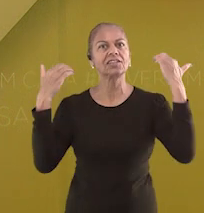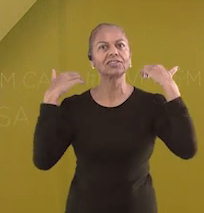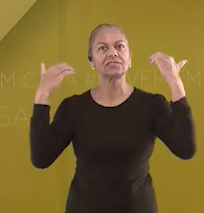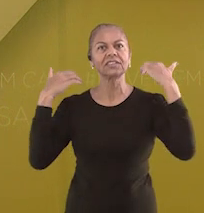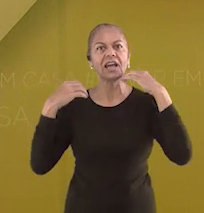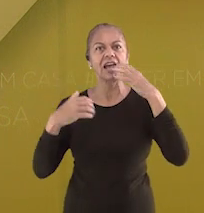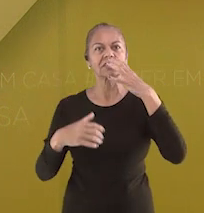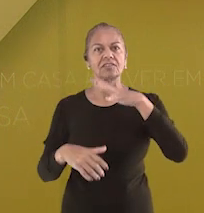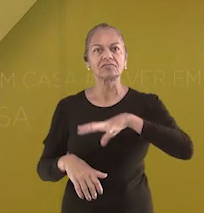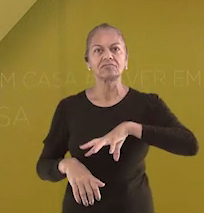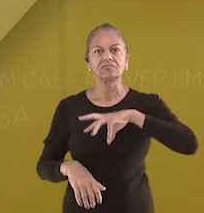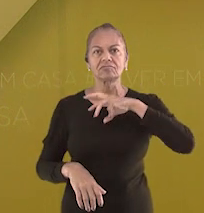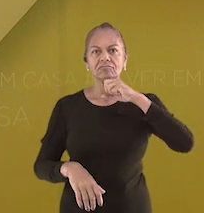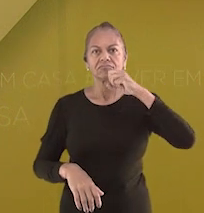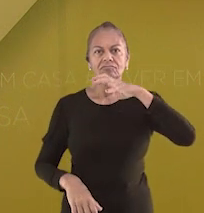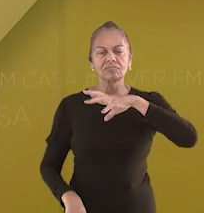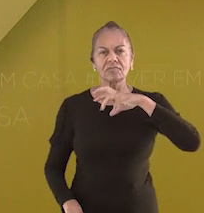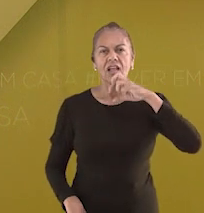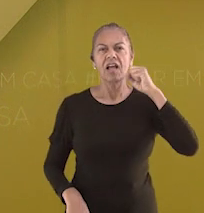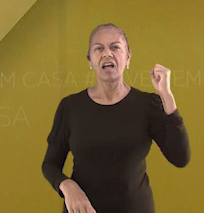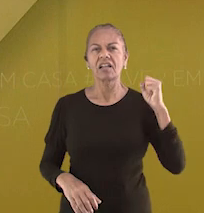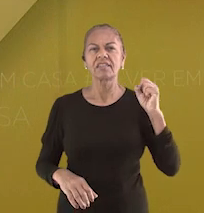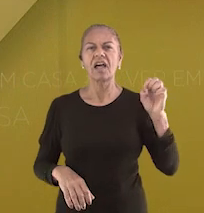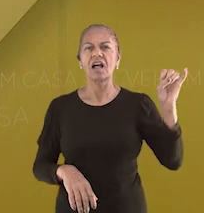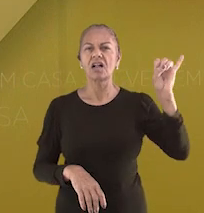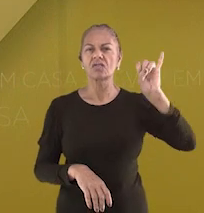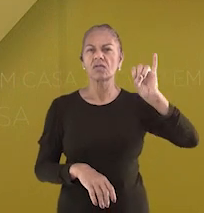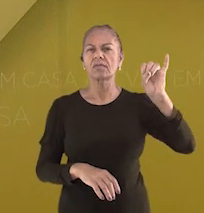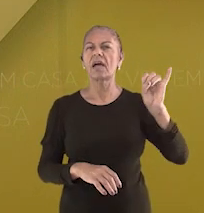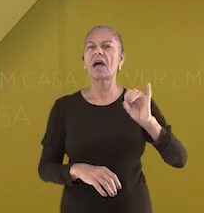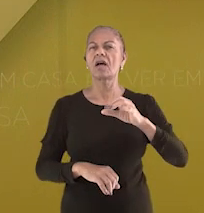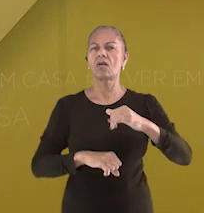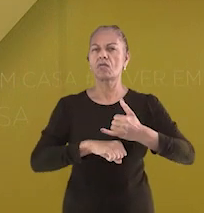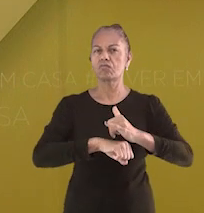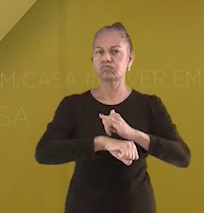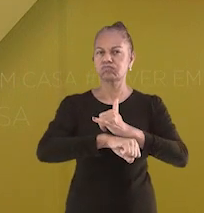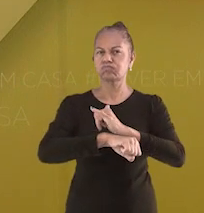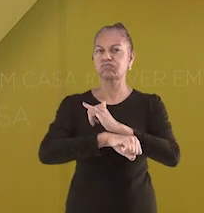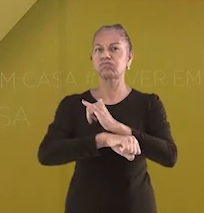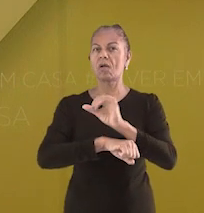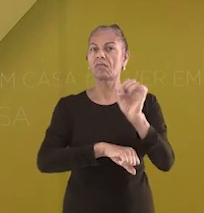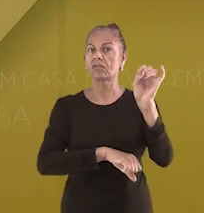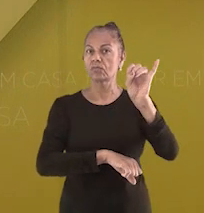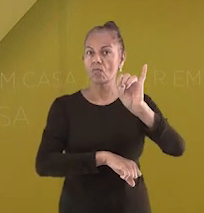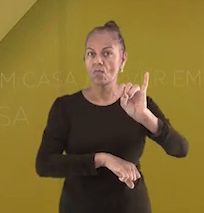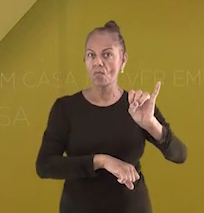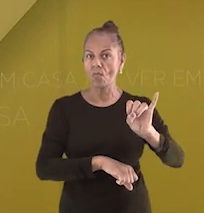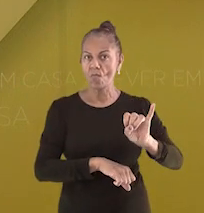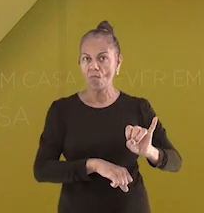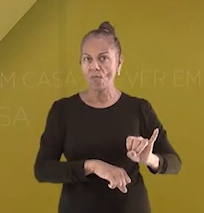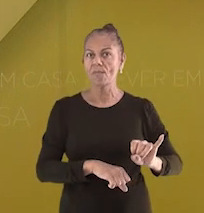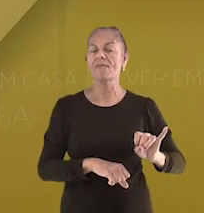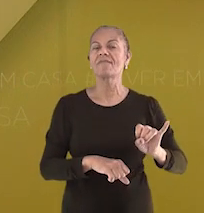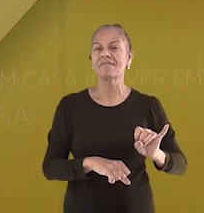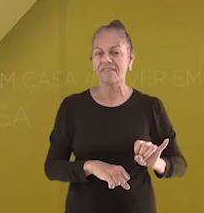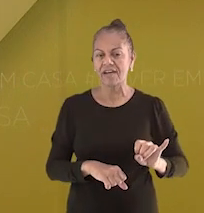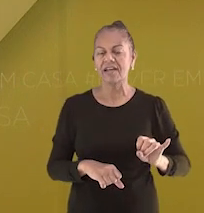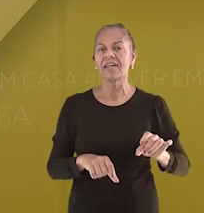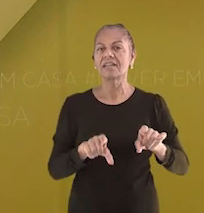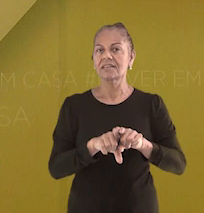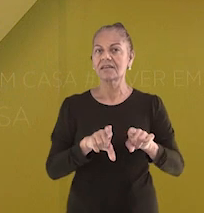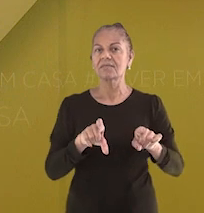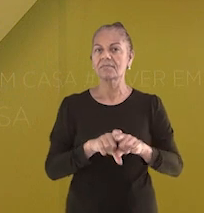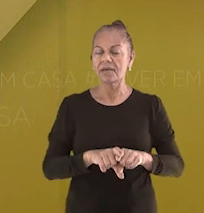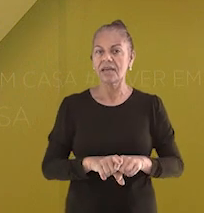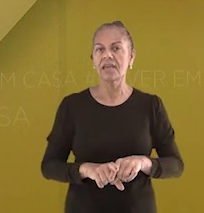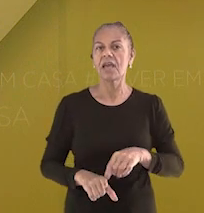calorias e proporciona diversos benefícios para a saúde. É indicado para quem deseja melhorar a função cardiorrespiratória e